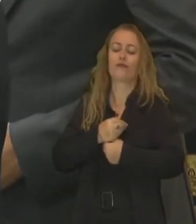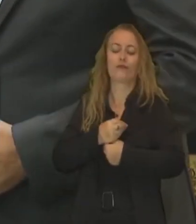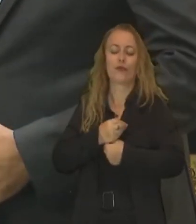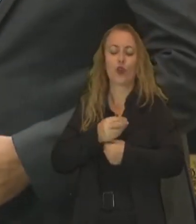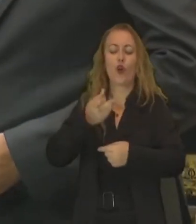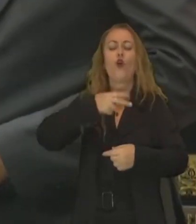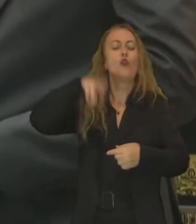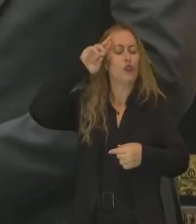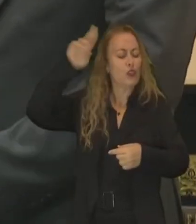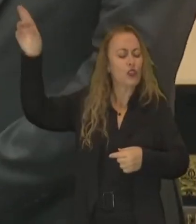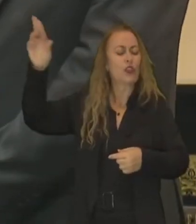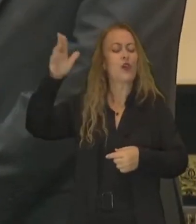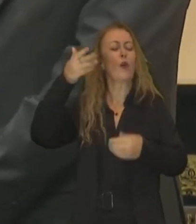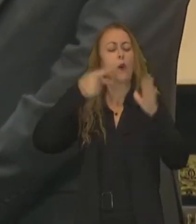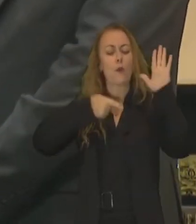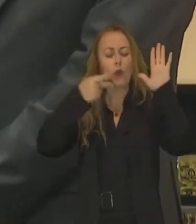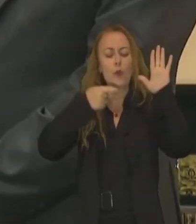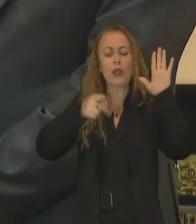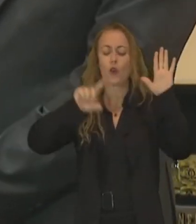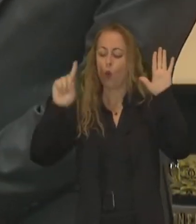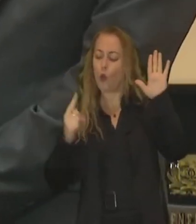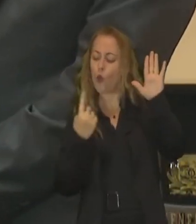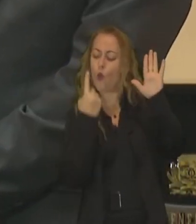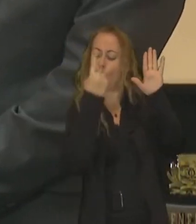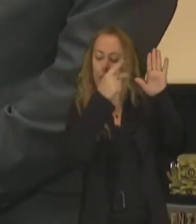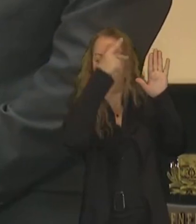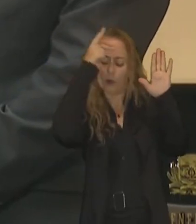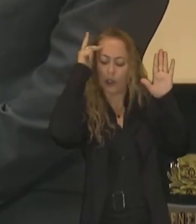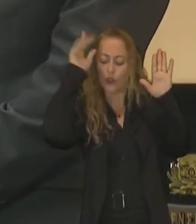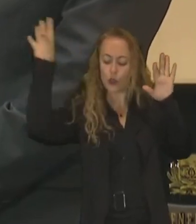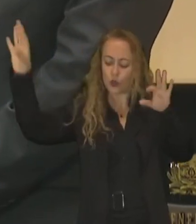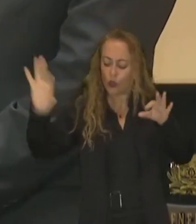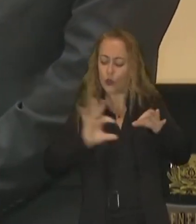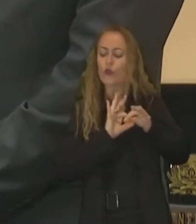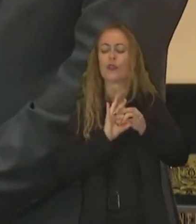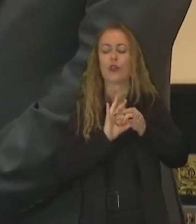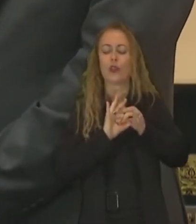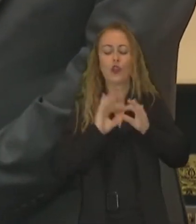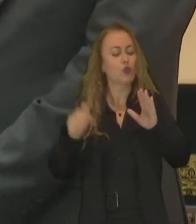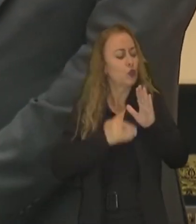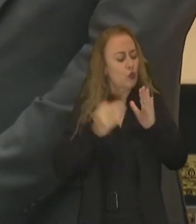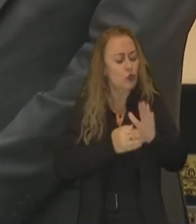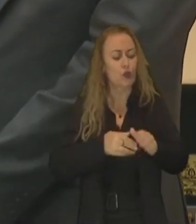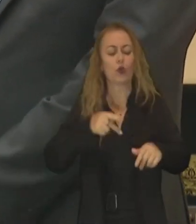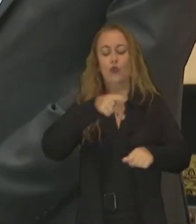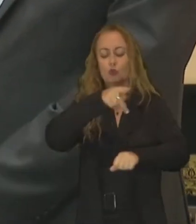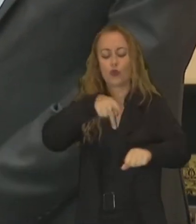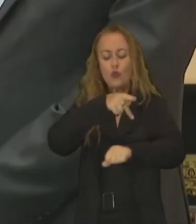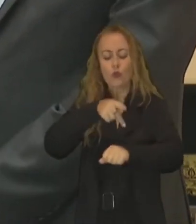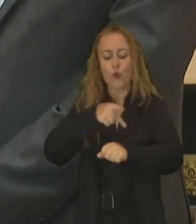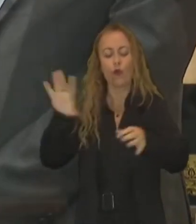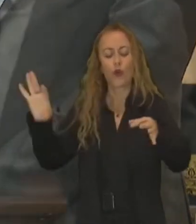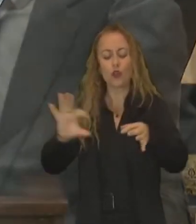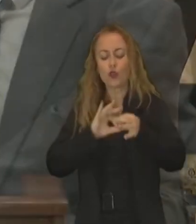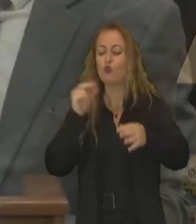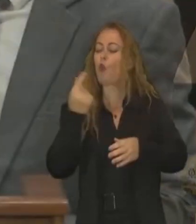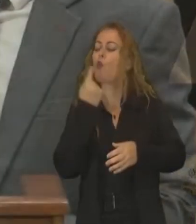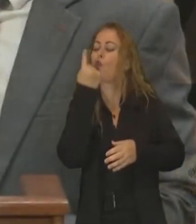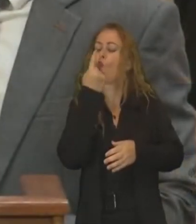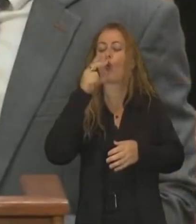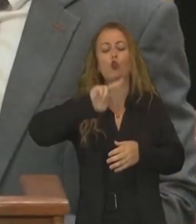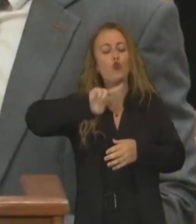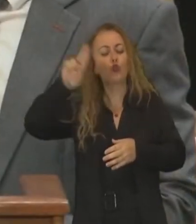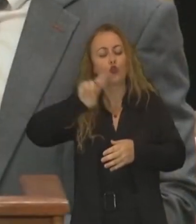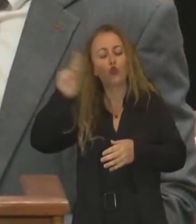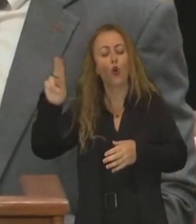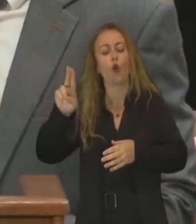Senhor prometeu levantar uma pessoa para que unisse todos os povos em um só nome, para que o nome